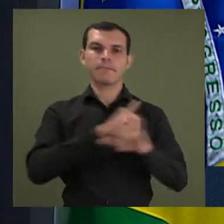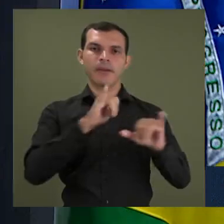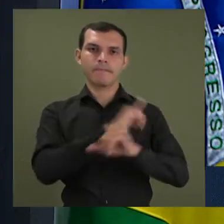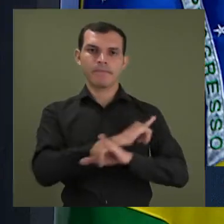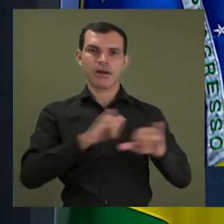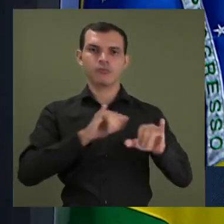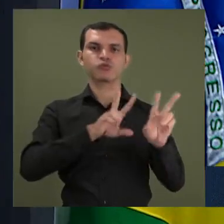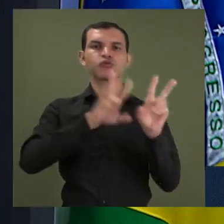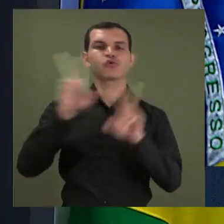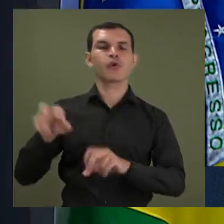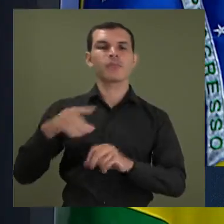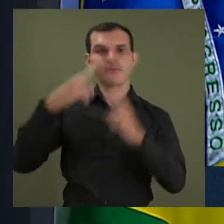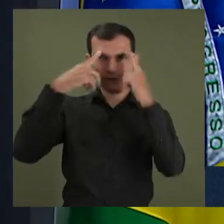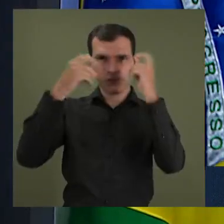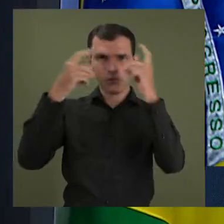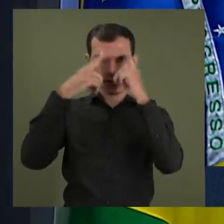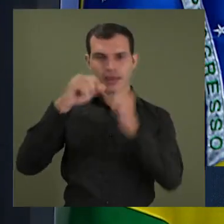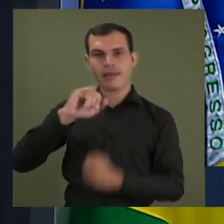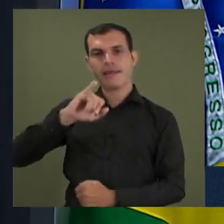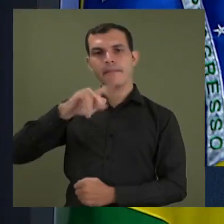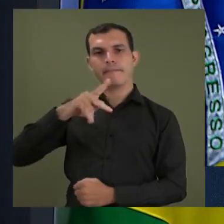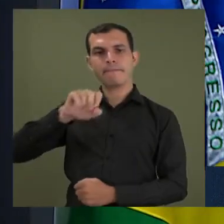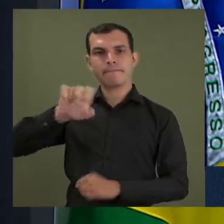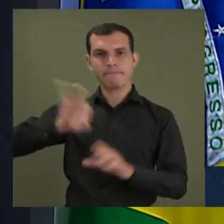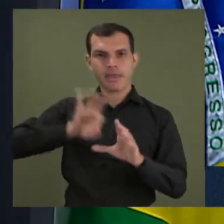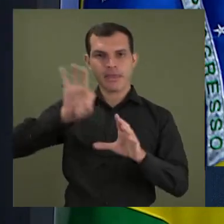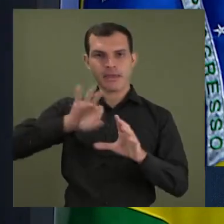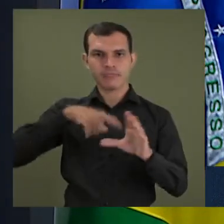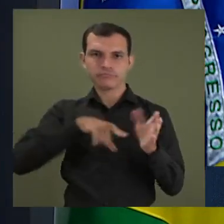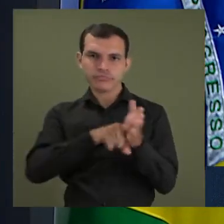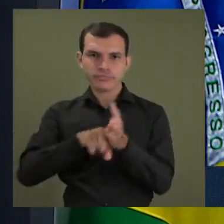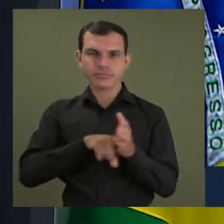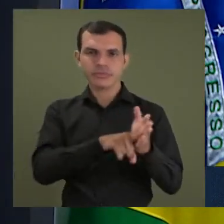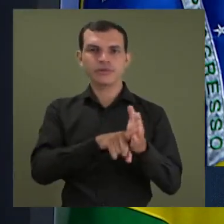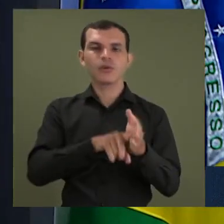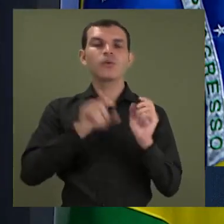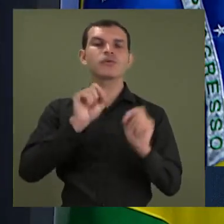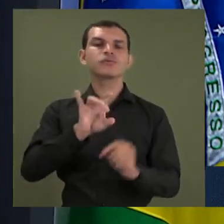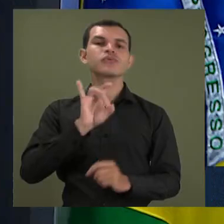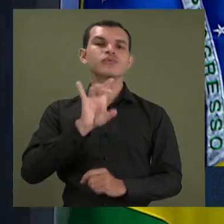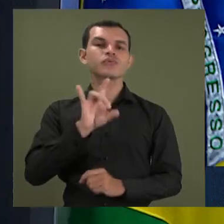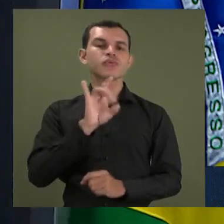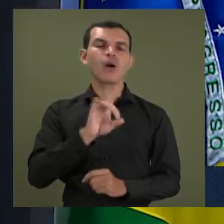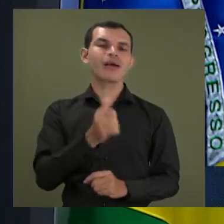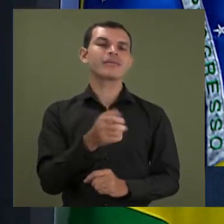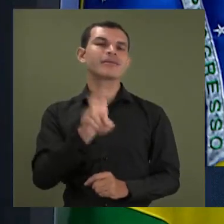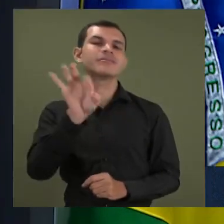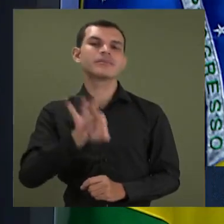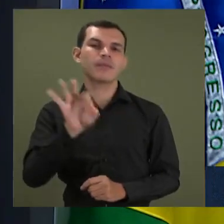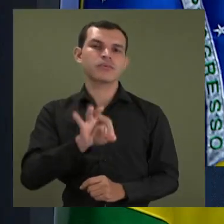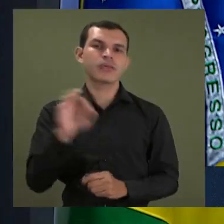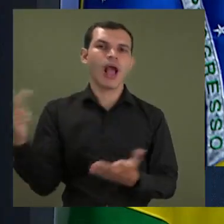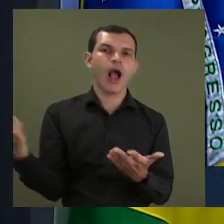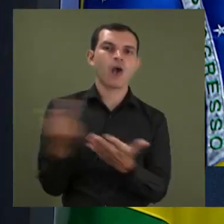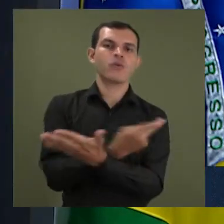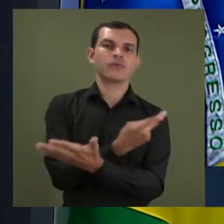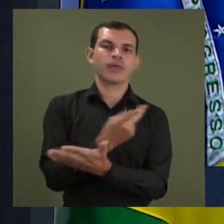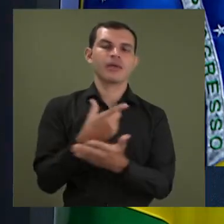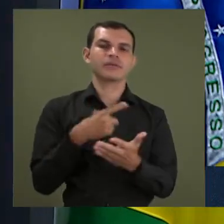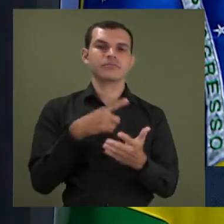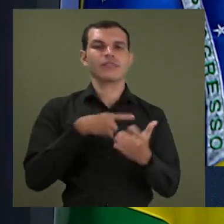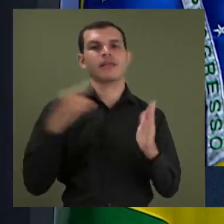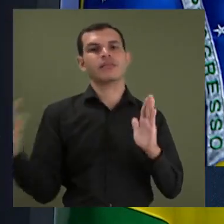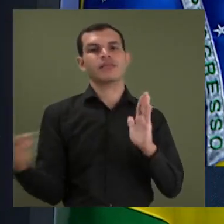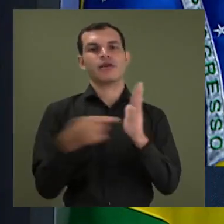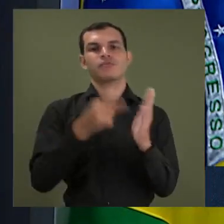IPEA, no máximo 15% dos casos são efetivamente denunciados. Então, a estimativa é que estejam